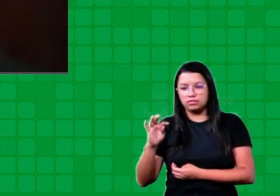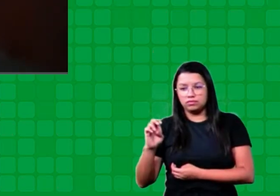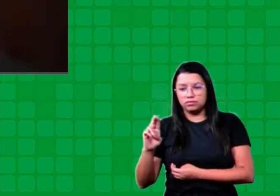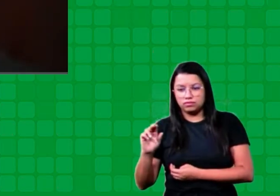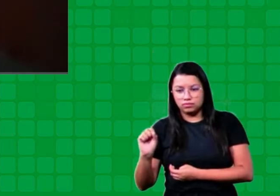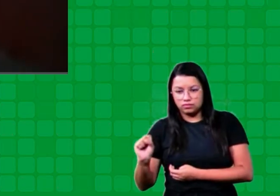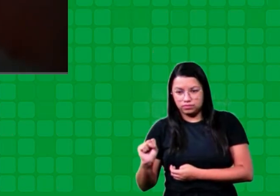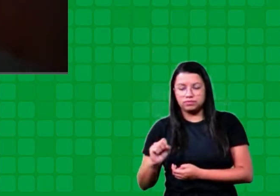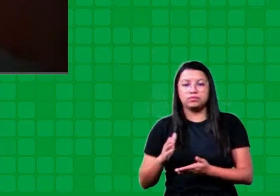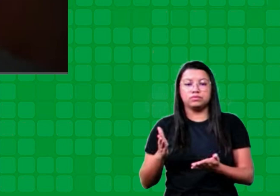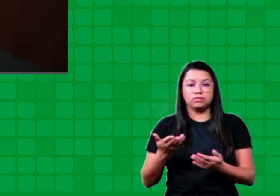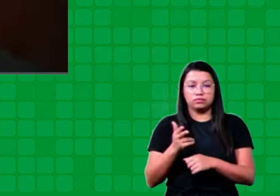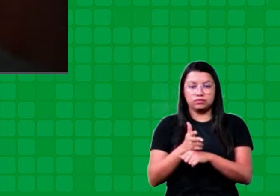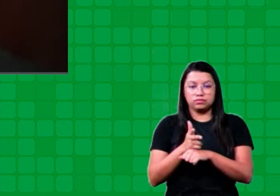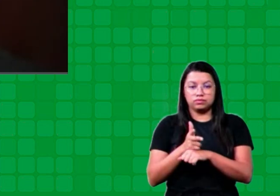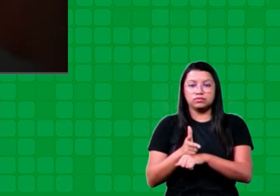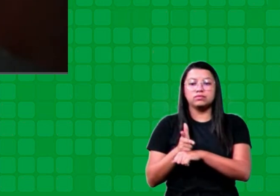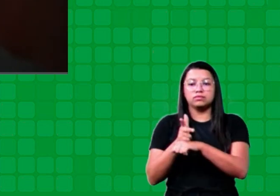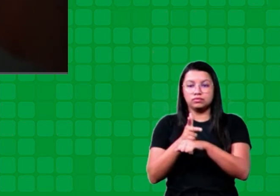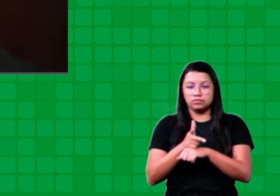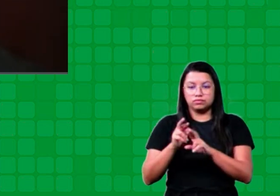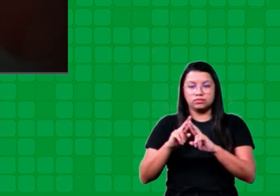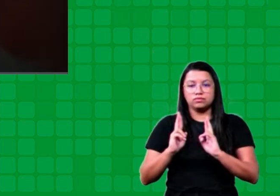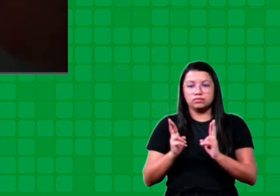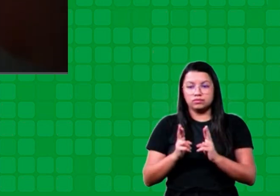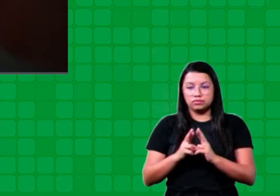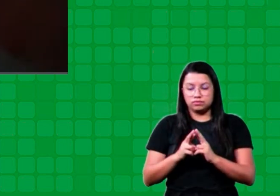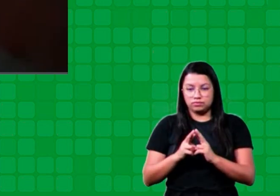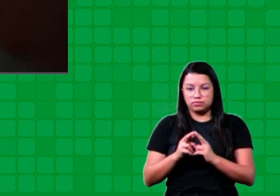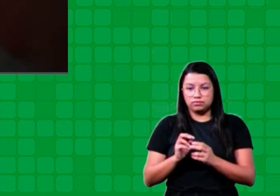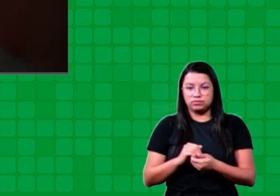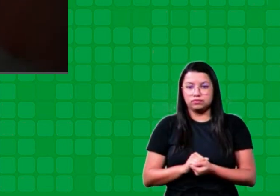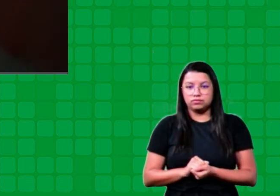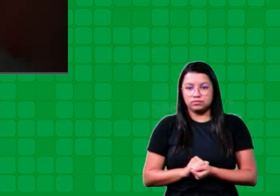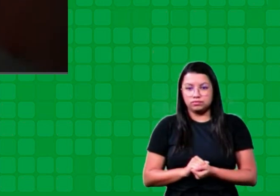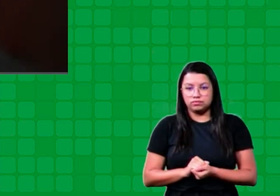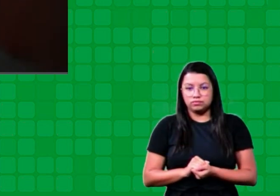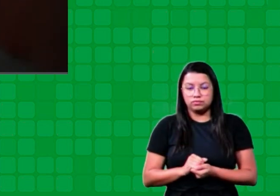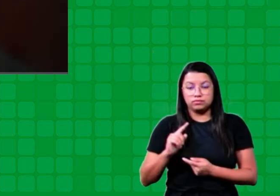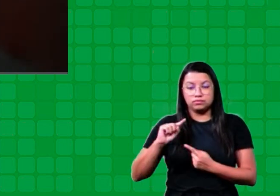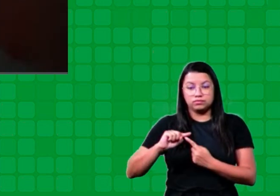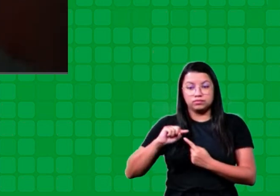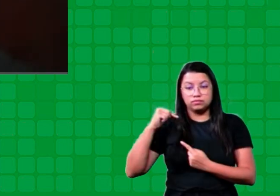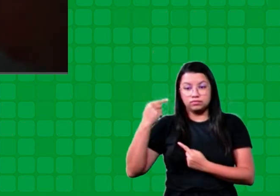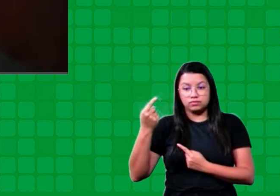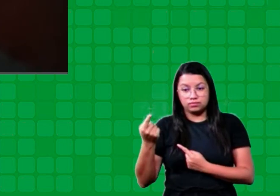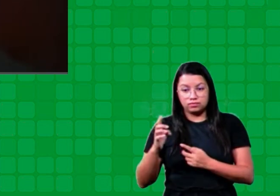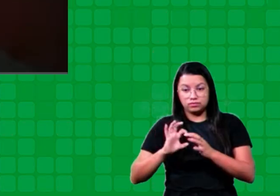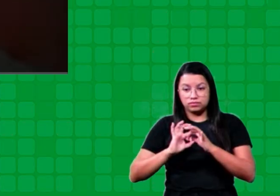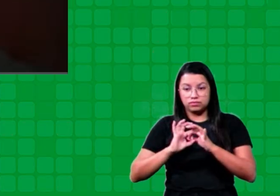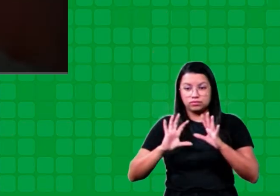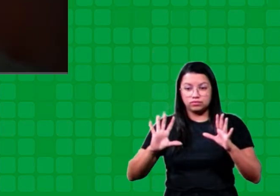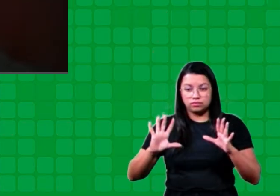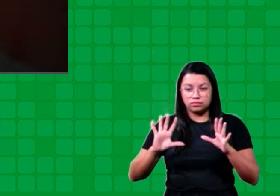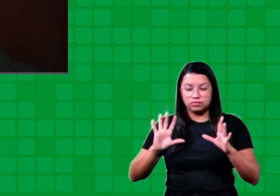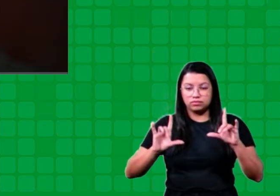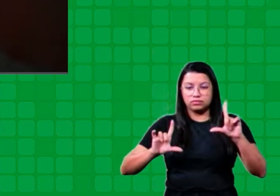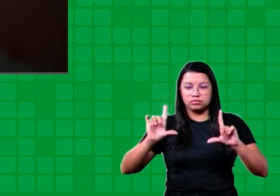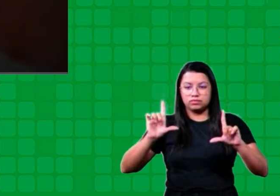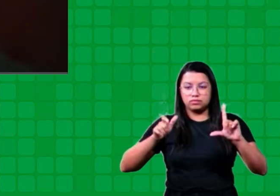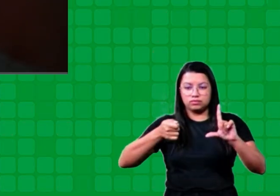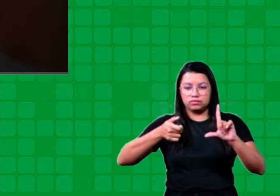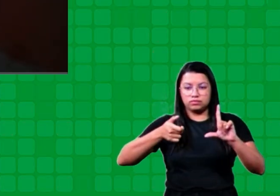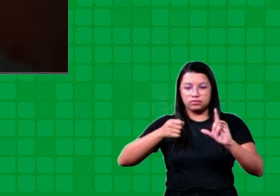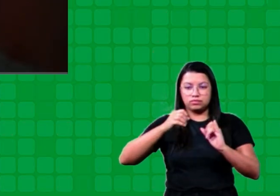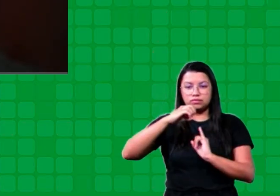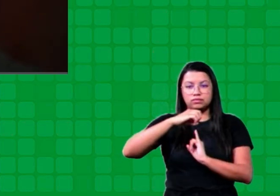pelo Meet, e, como dito, depois ela vai ser disponibilizada na TV IFB, em razão de instabilidade